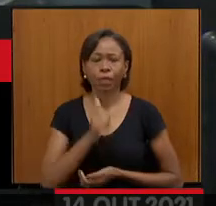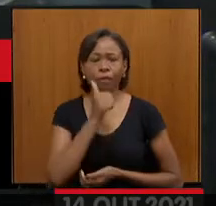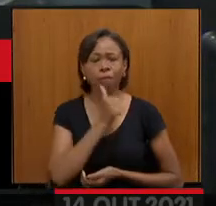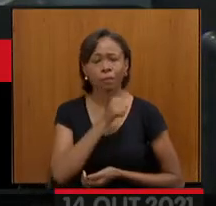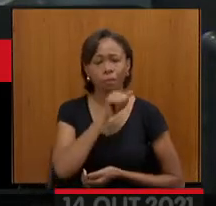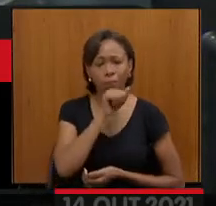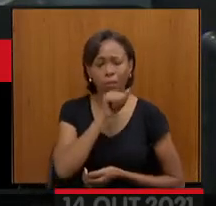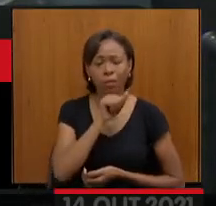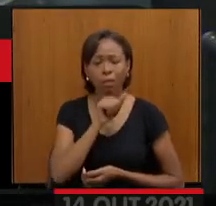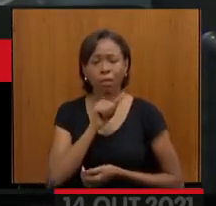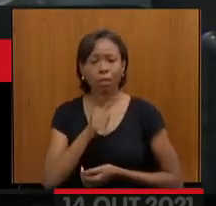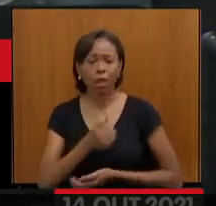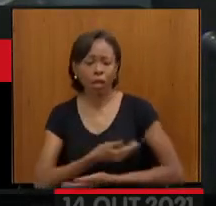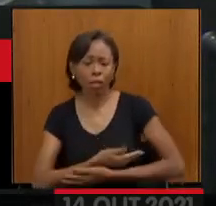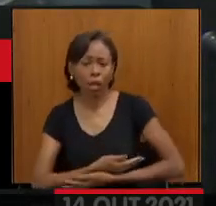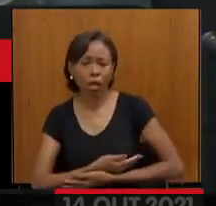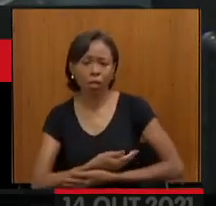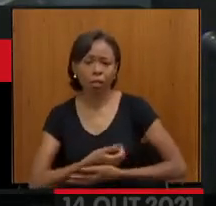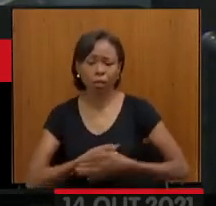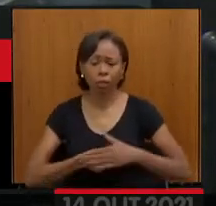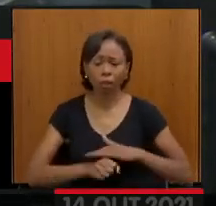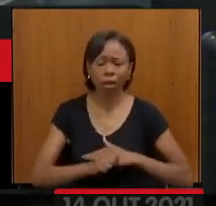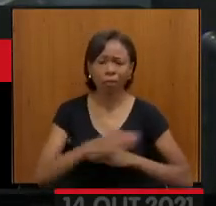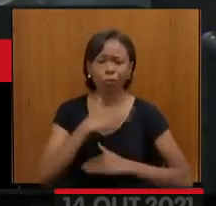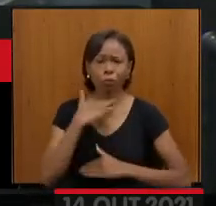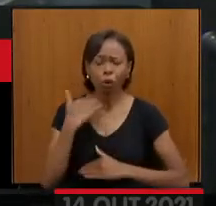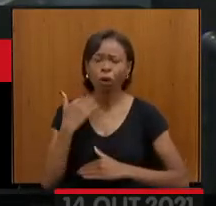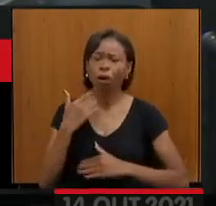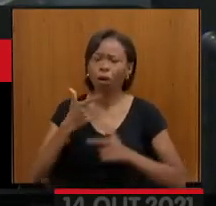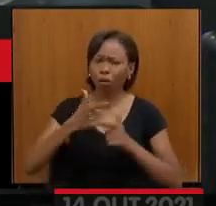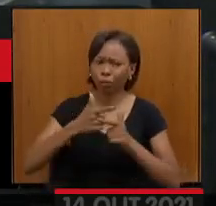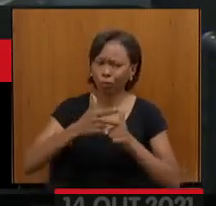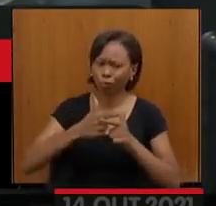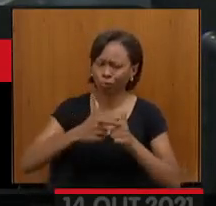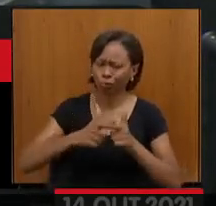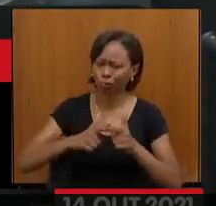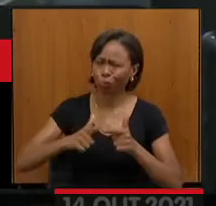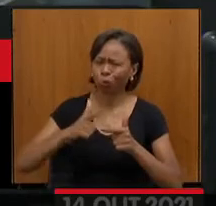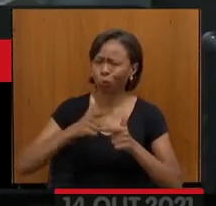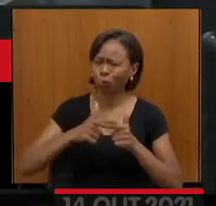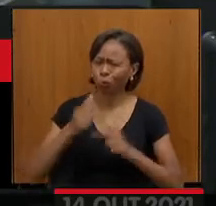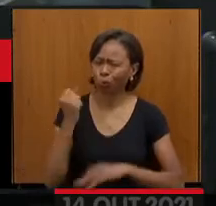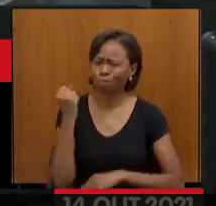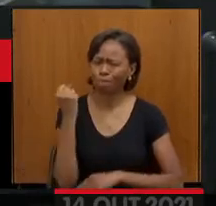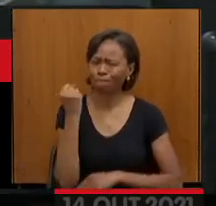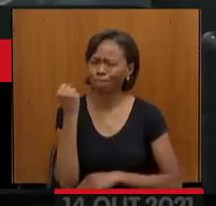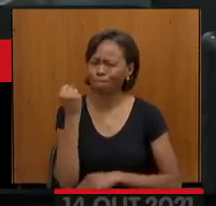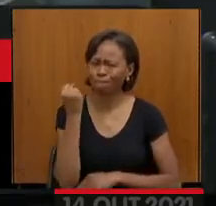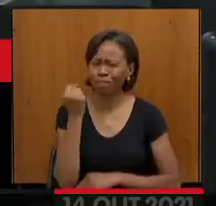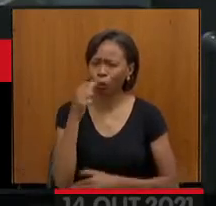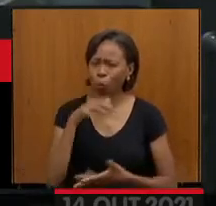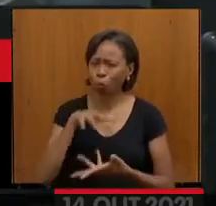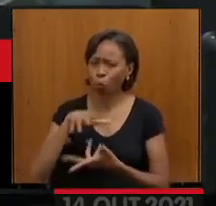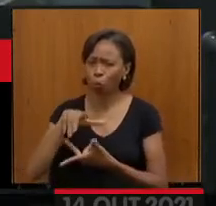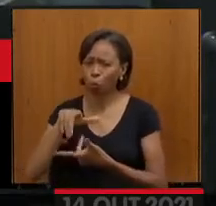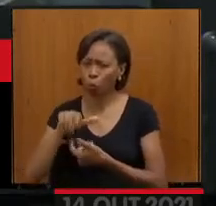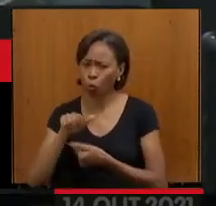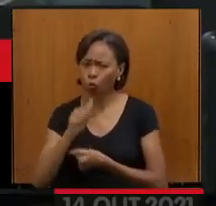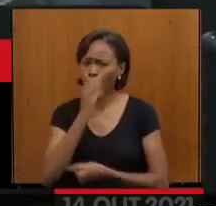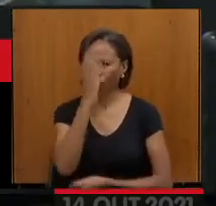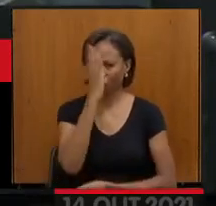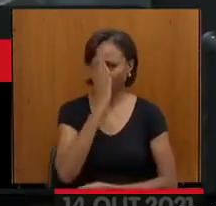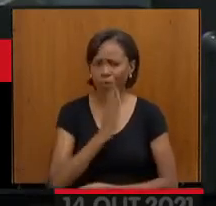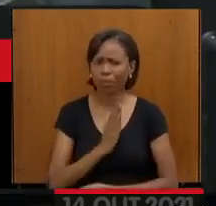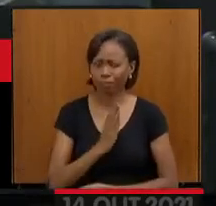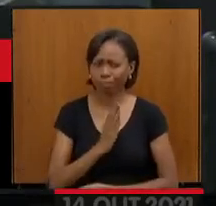neonatal, um problema grave no mundo e um problema bastante grave no Brasil.